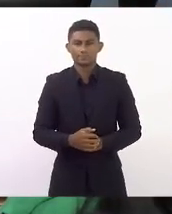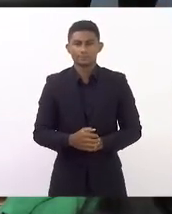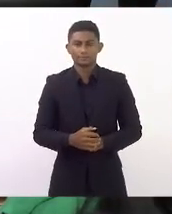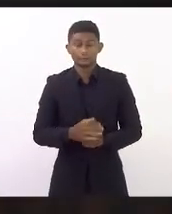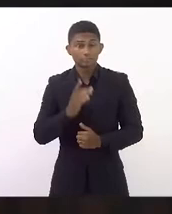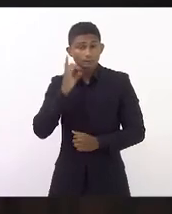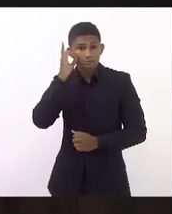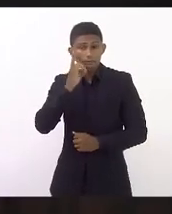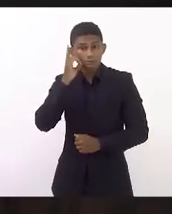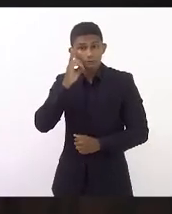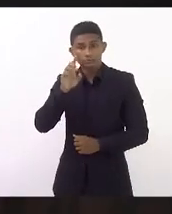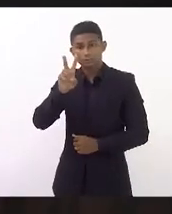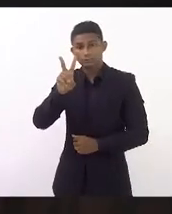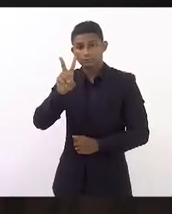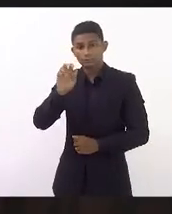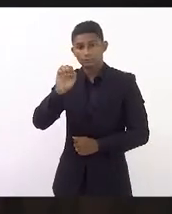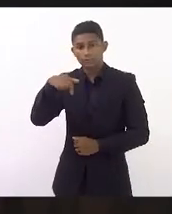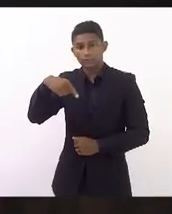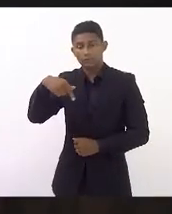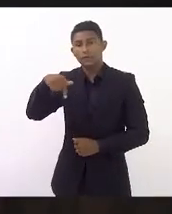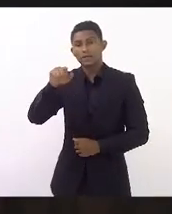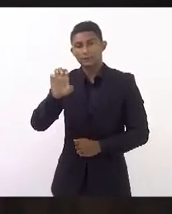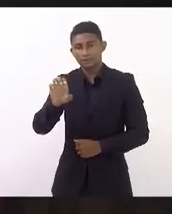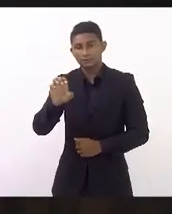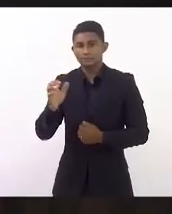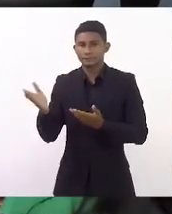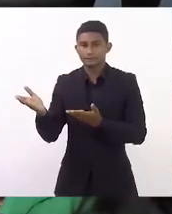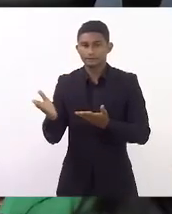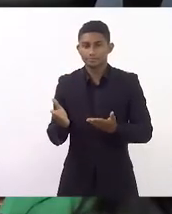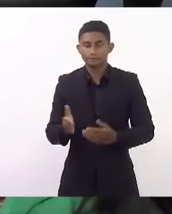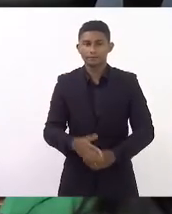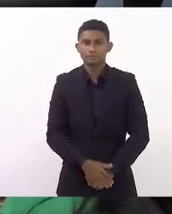Deputado Valdeque Carneiro, para discutir.